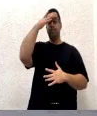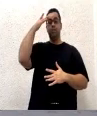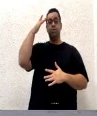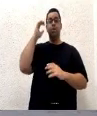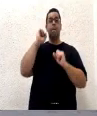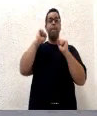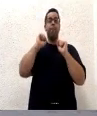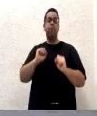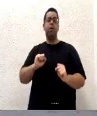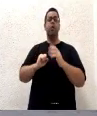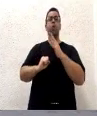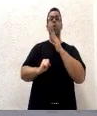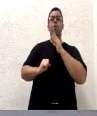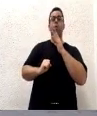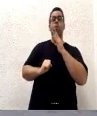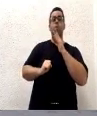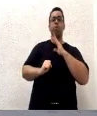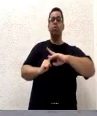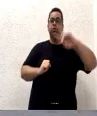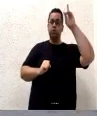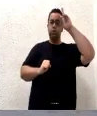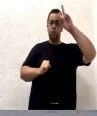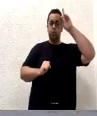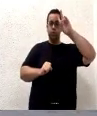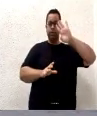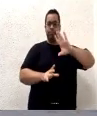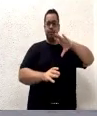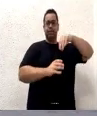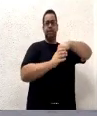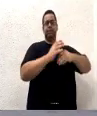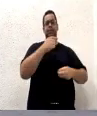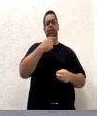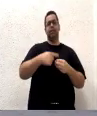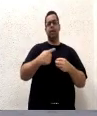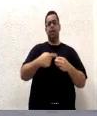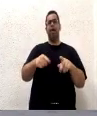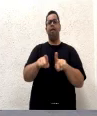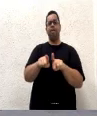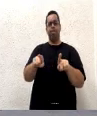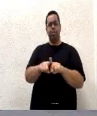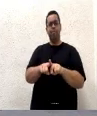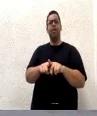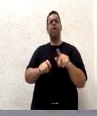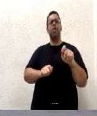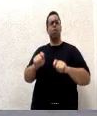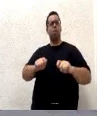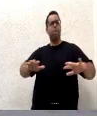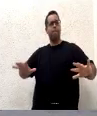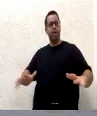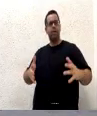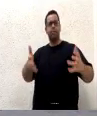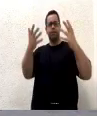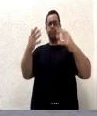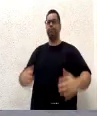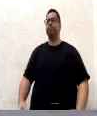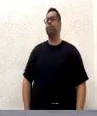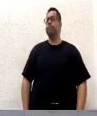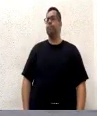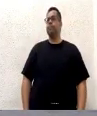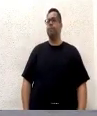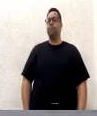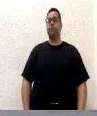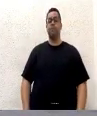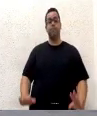rotas e, também, a gente potencializa o comércio local. Basicamente, um exemplo que eu quero utilizar, como foi na cidade de